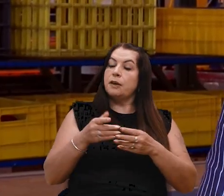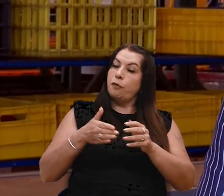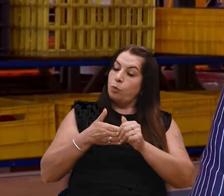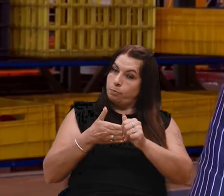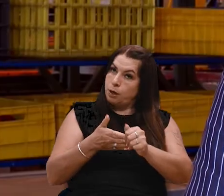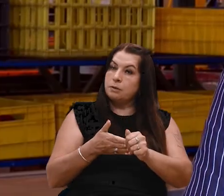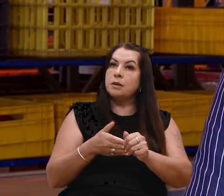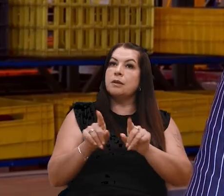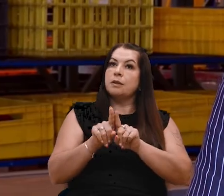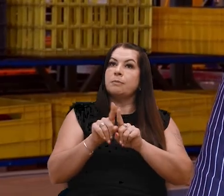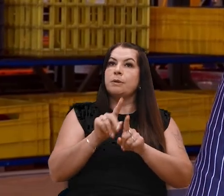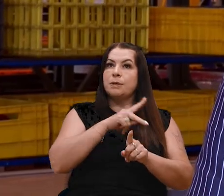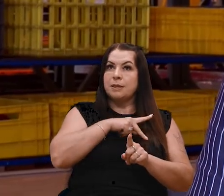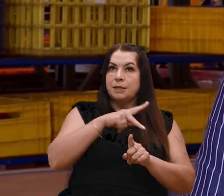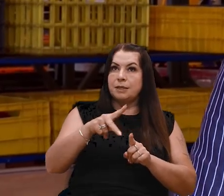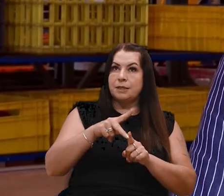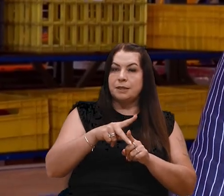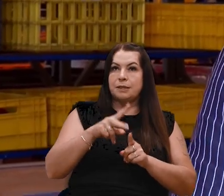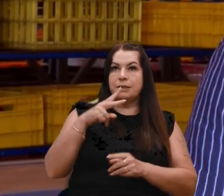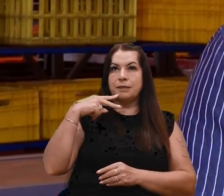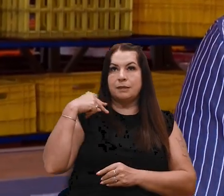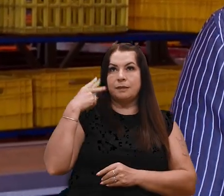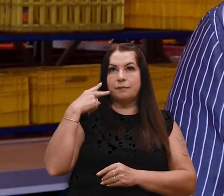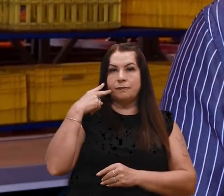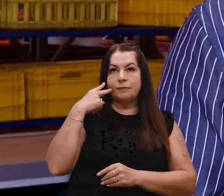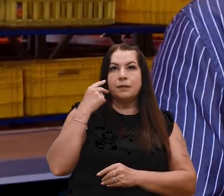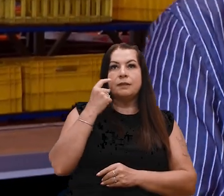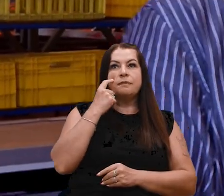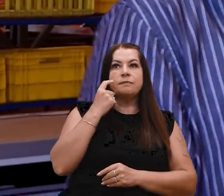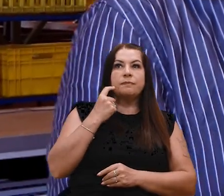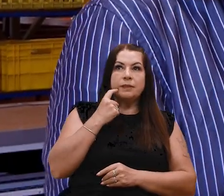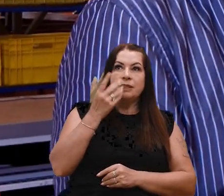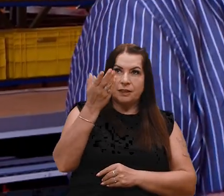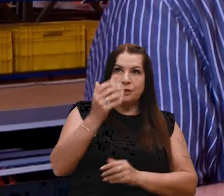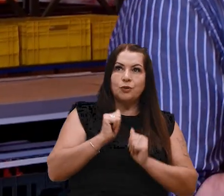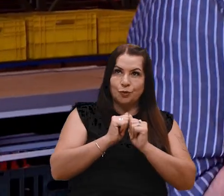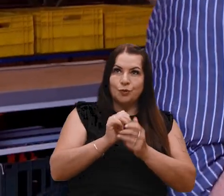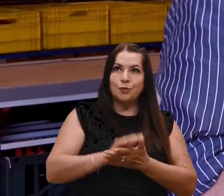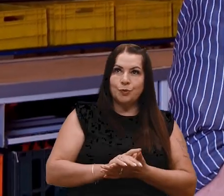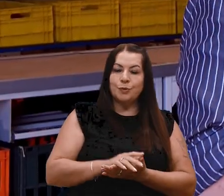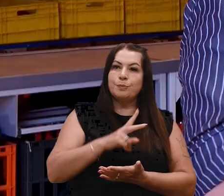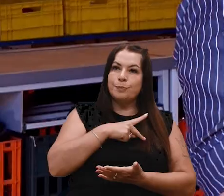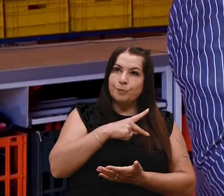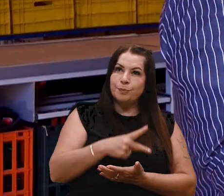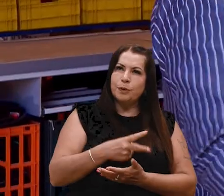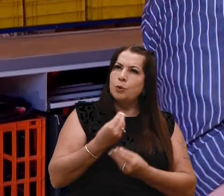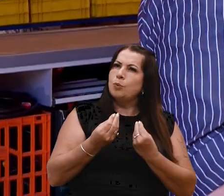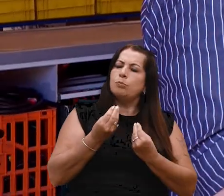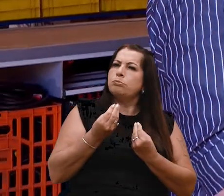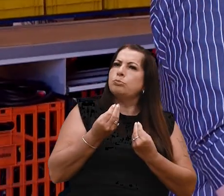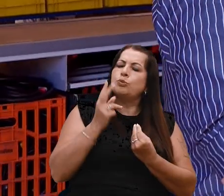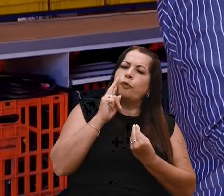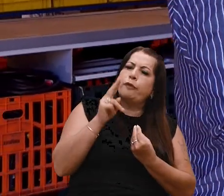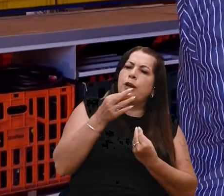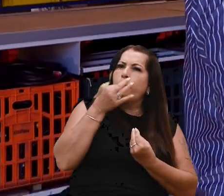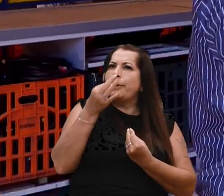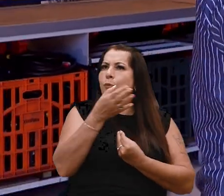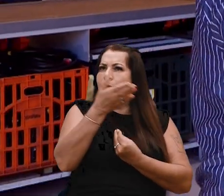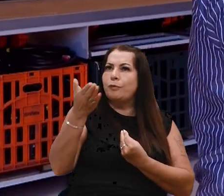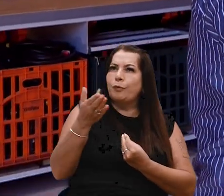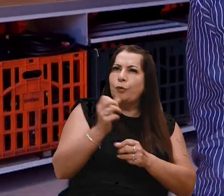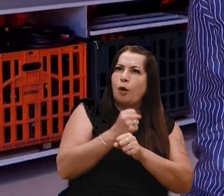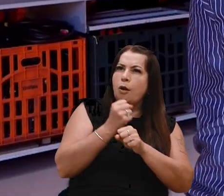acompanhada pelo presidente da Câmara de Vereadores, Wagner Petrini, que está aqui conosco. Presidente, como é que o senhor avalia essas obras